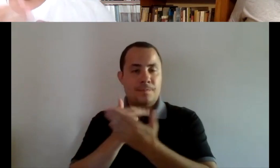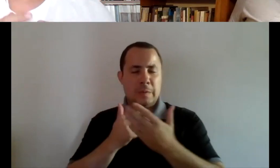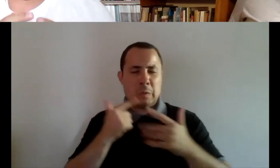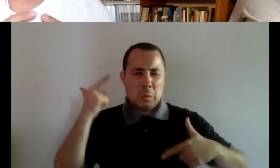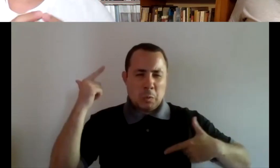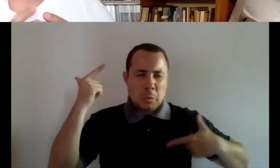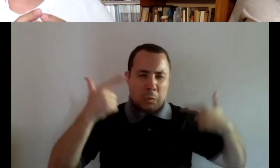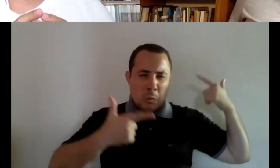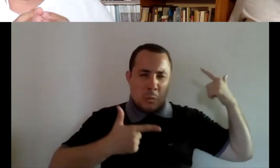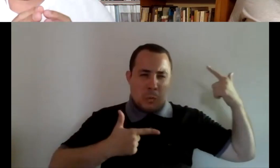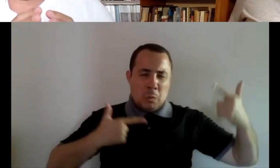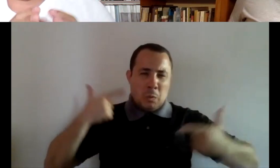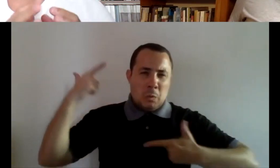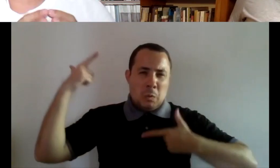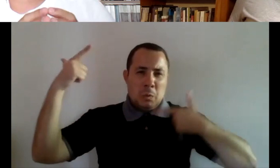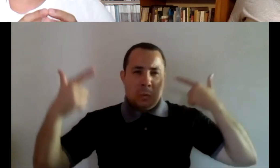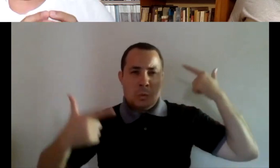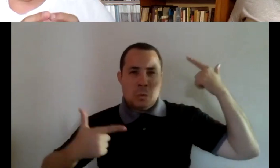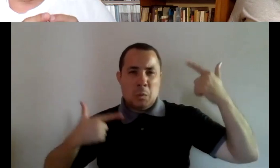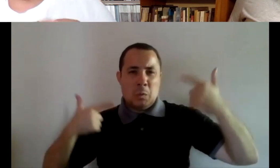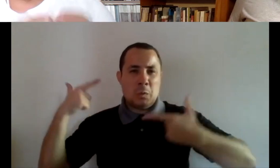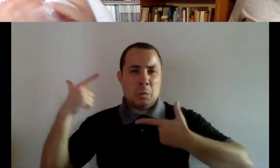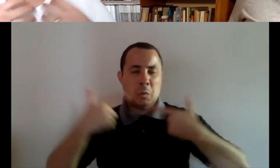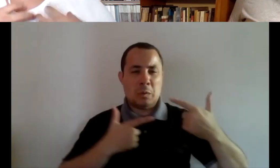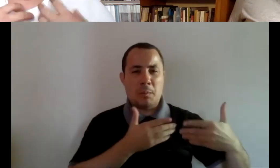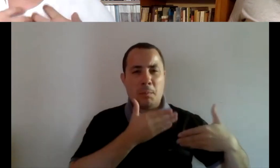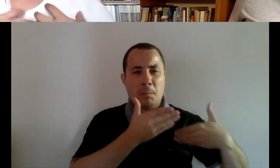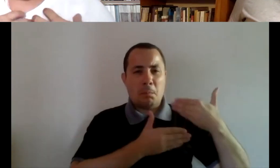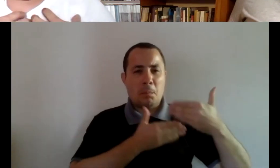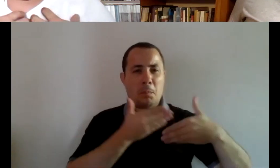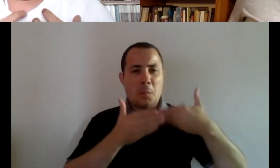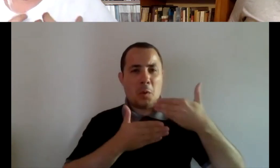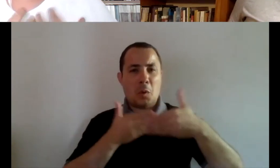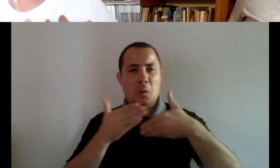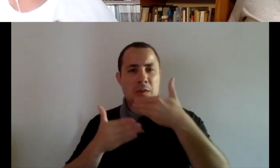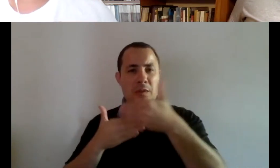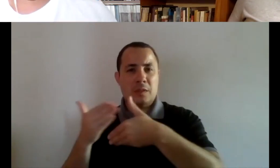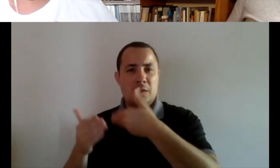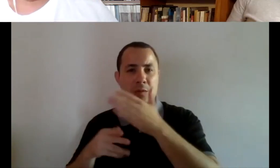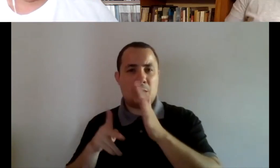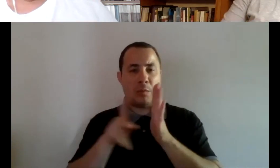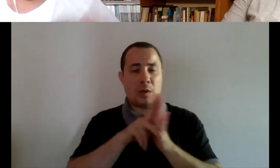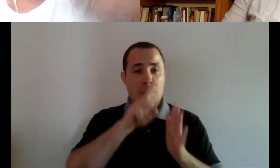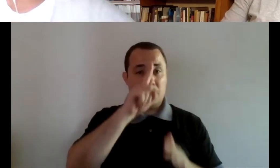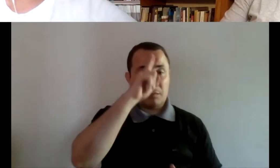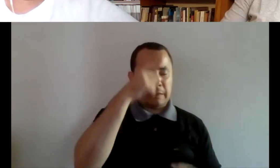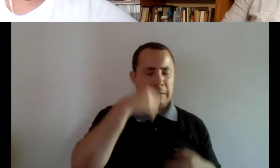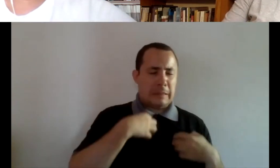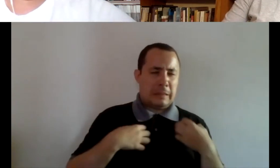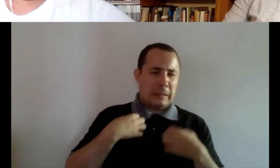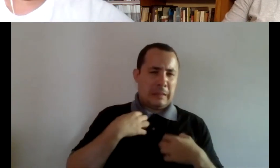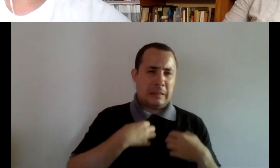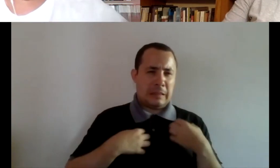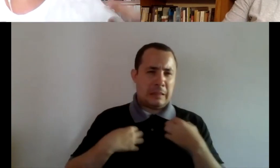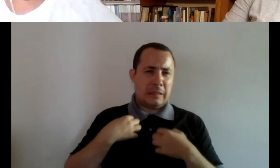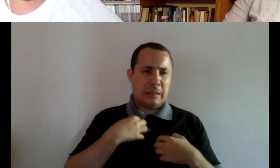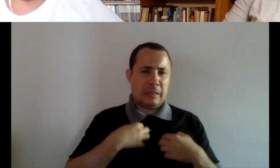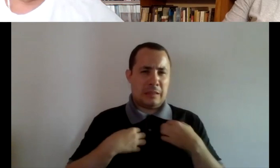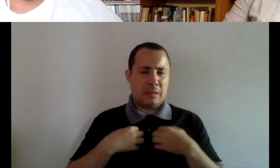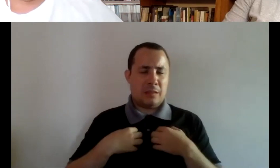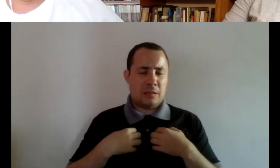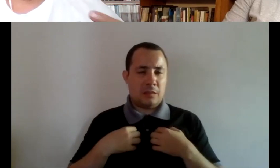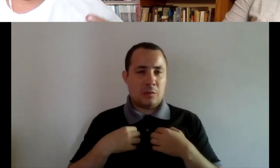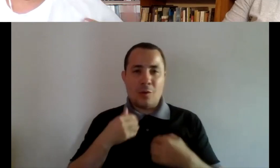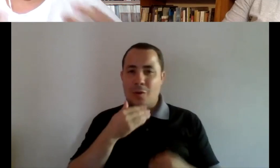coisa muito... um processo que, para o autor, é muito angustiante. O Eduardo já ouviu falar isso, falar assim,